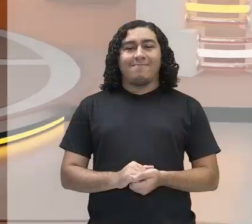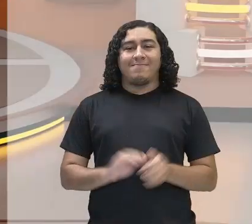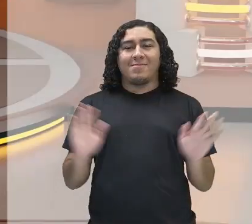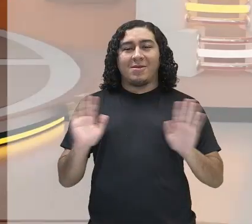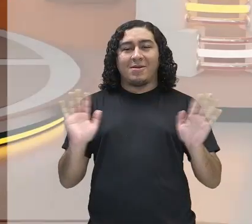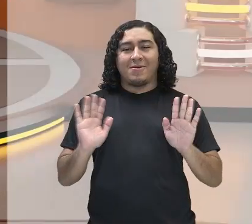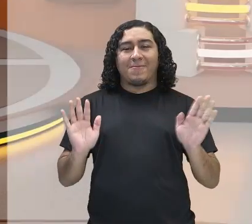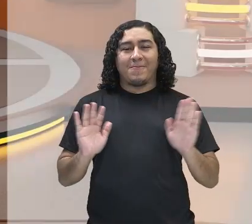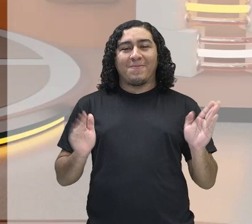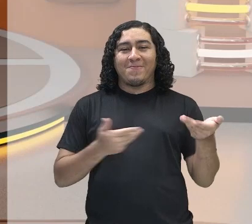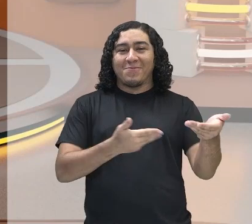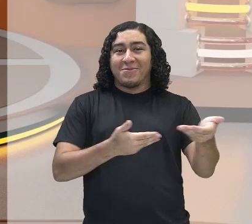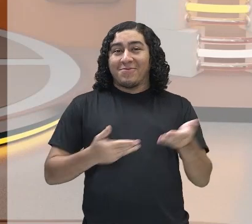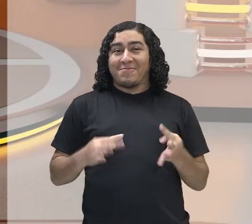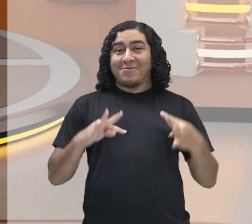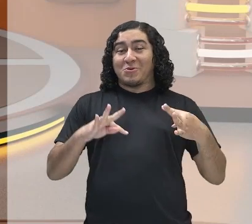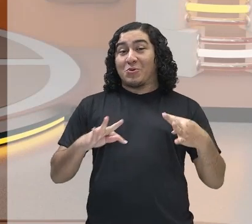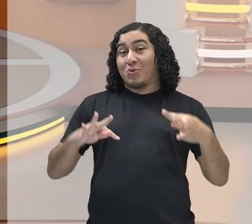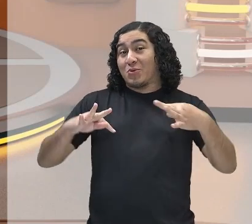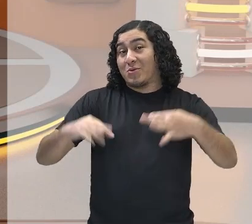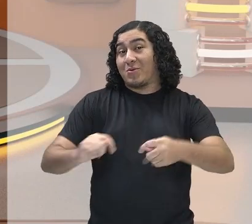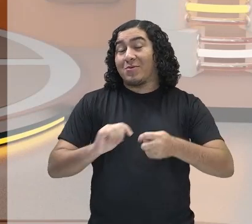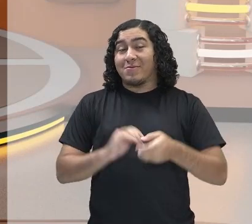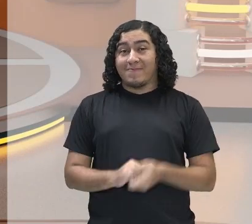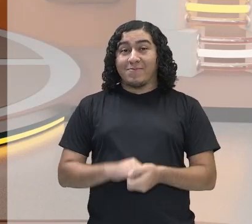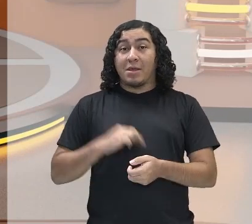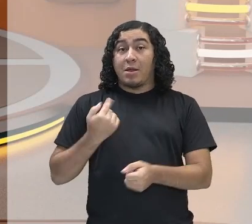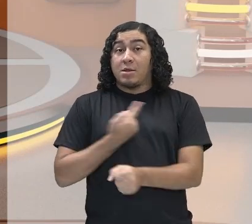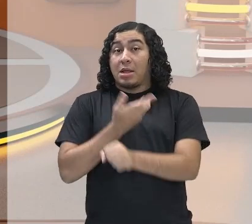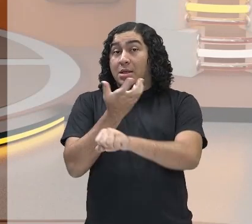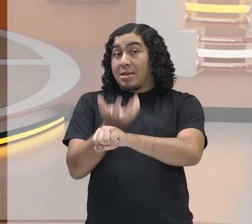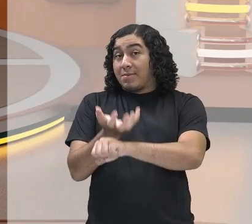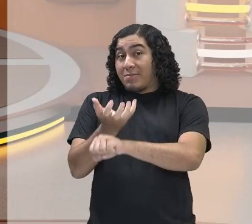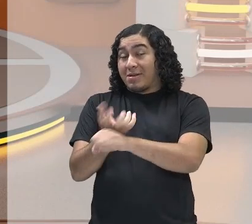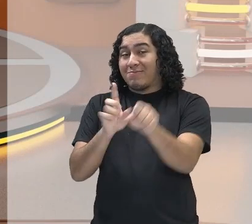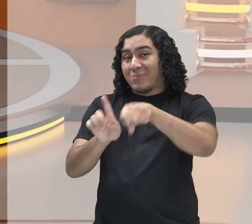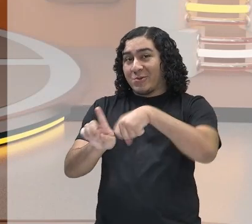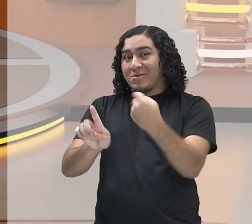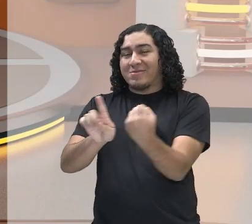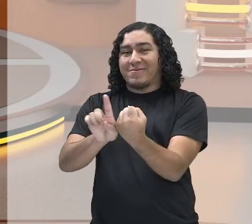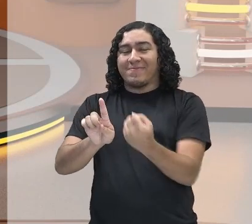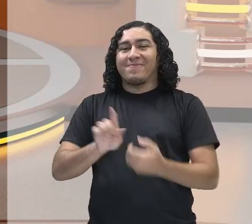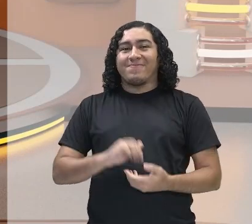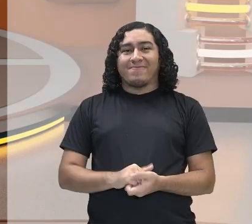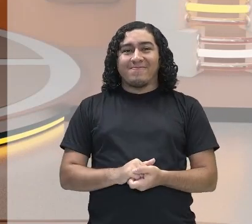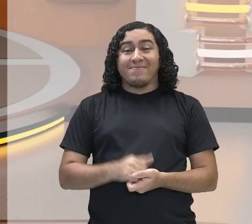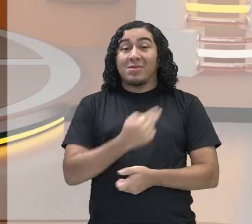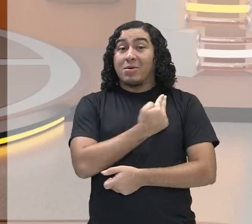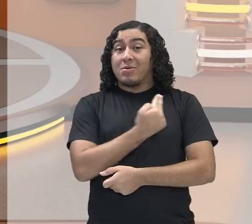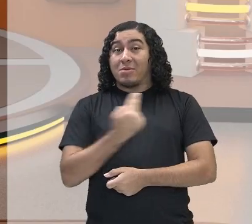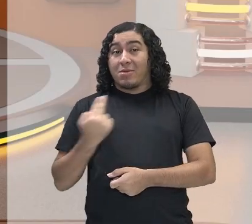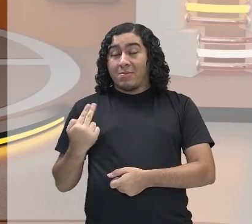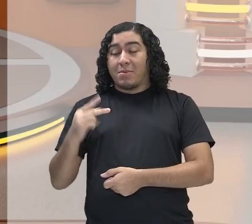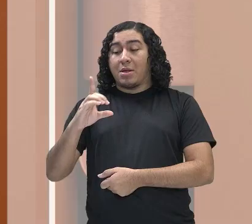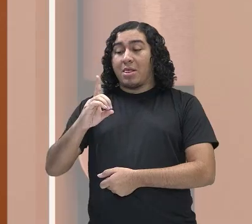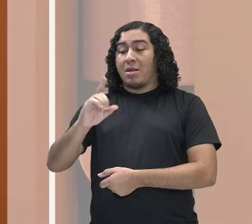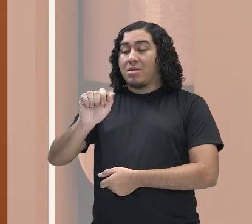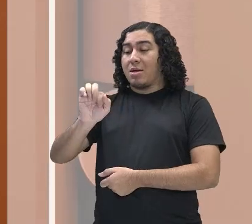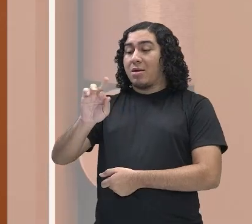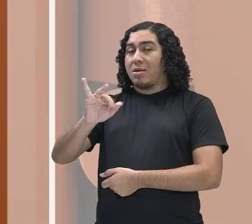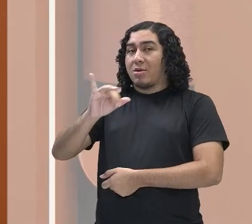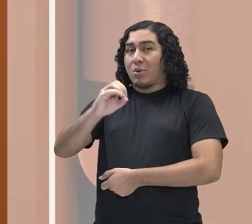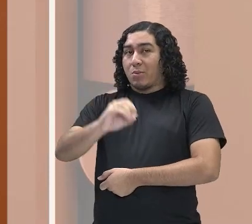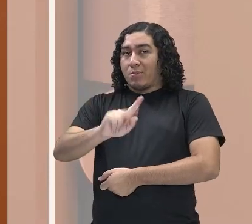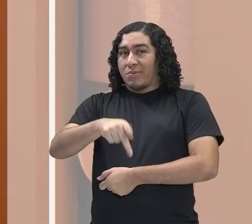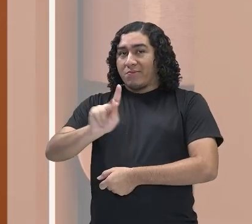Olá, sejam bem-vindos e bem-vindas ao componente curricular Sociologia. Eu sou o professor Dário Pinheiro